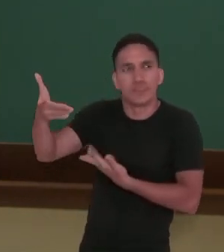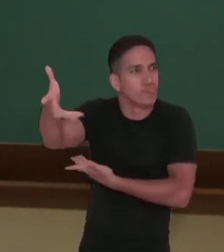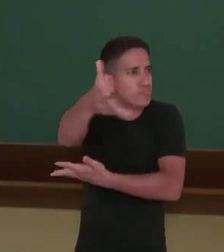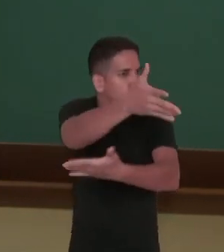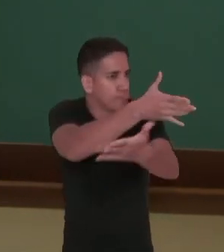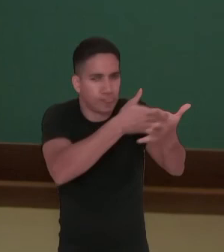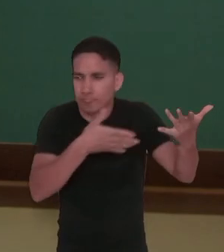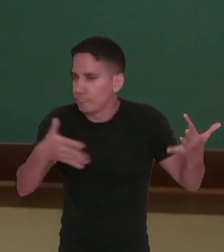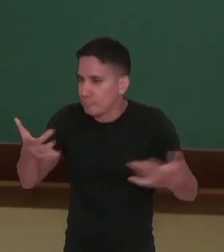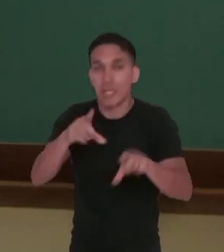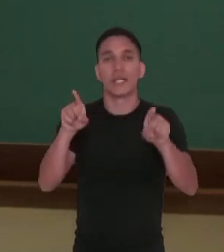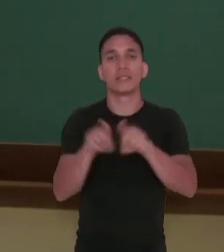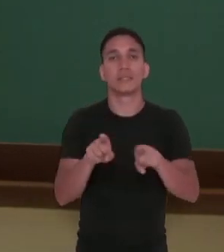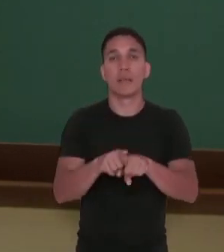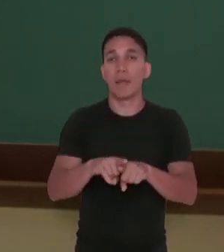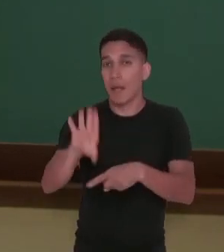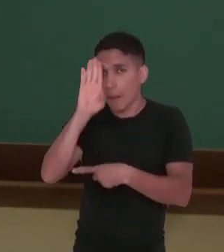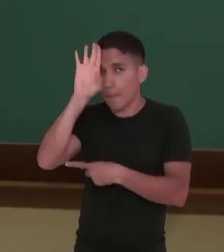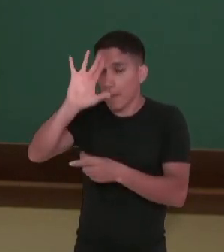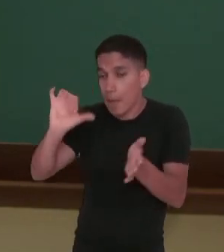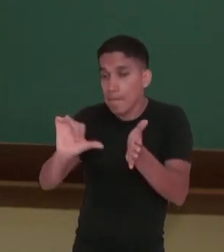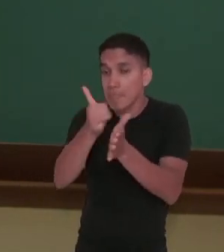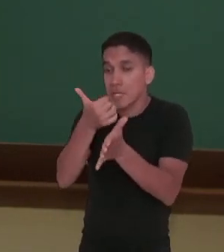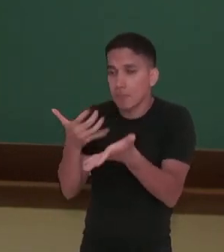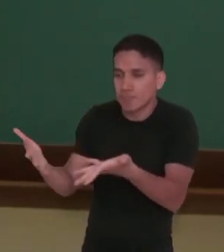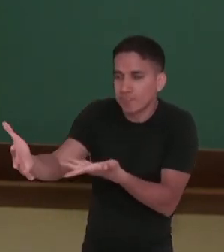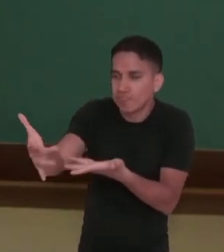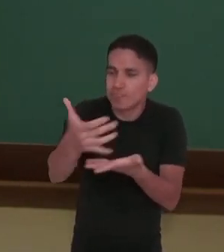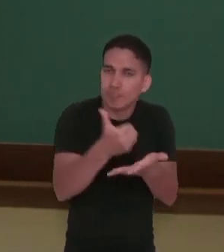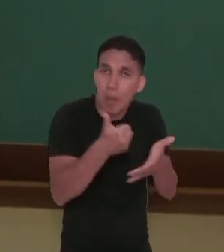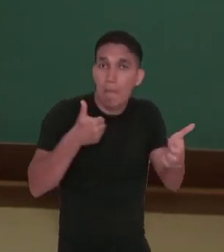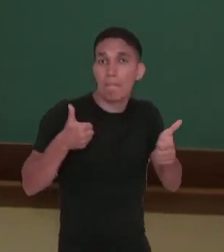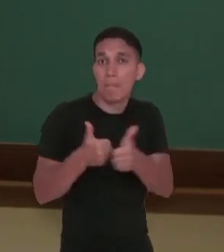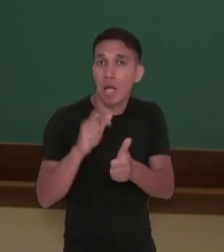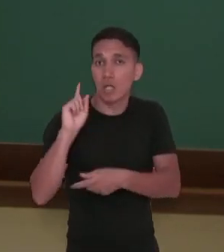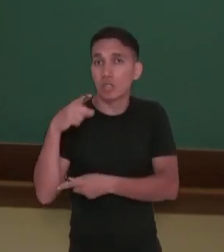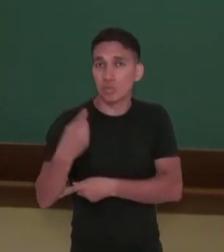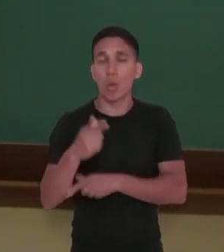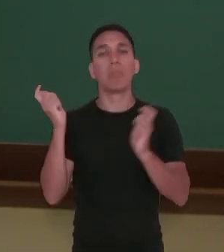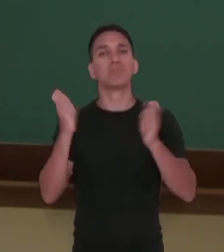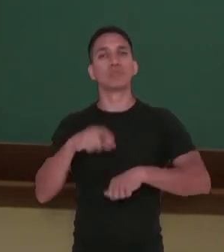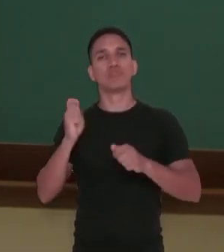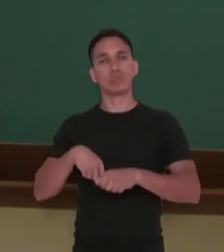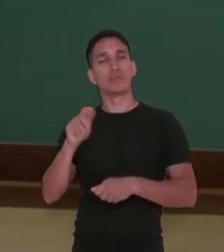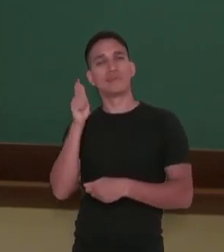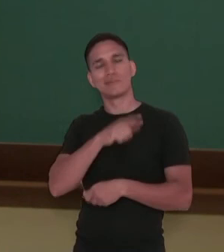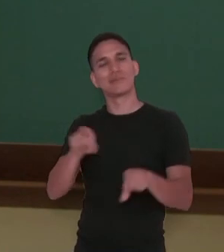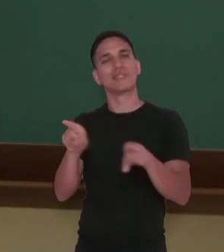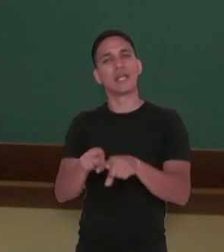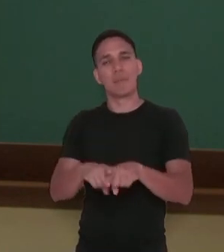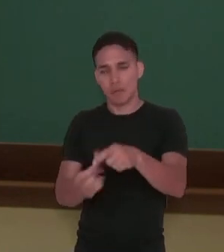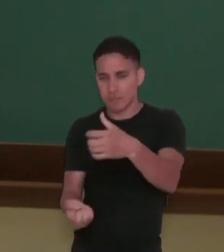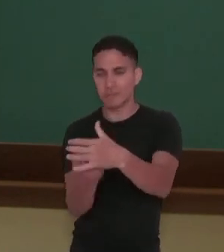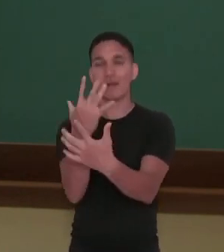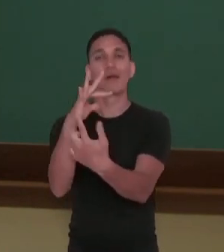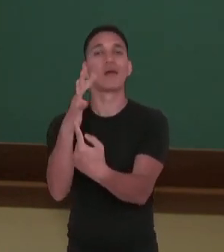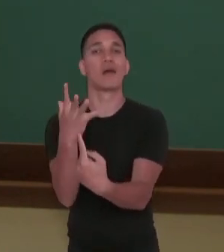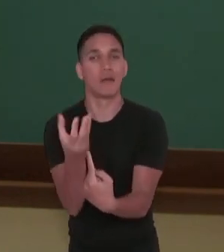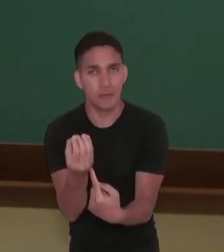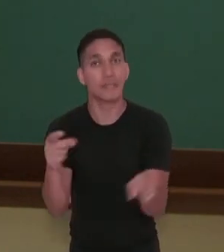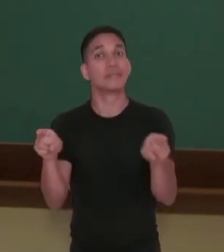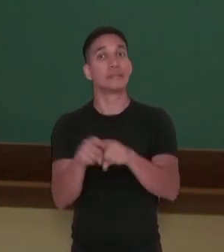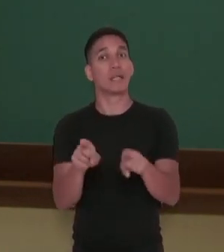a matéria-prima ao nosso redor pode ser obra de arte, pode ser meio para a obra de arte. A